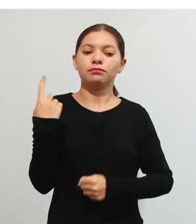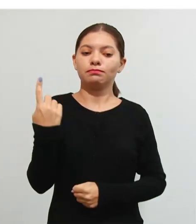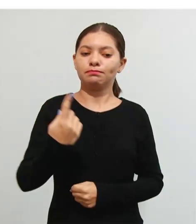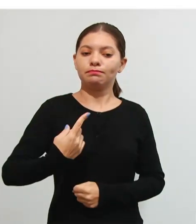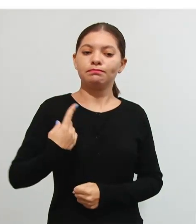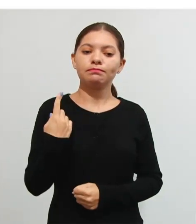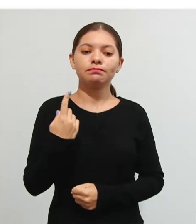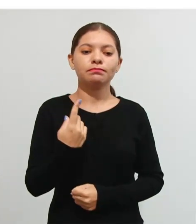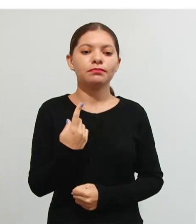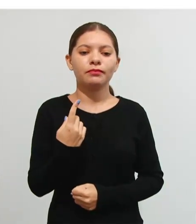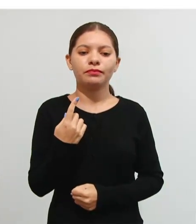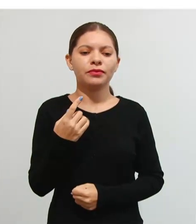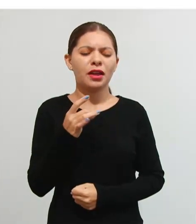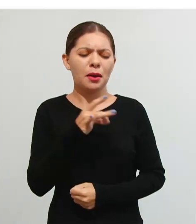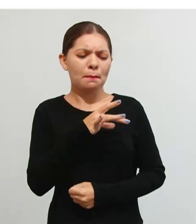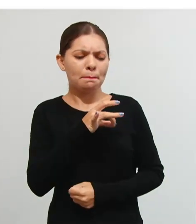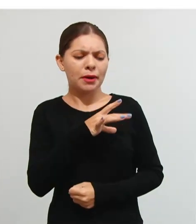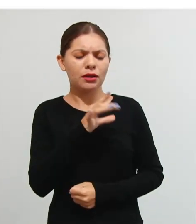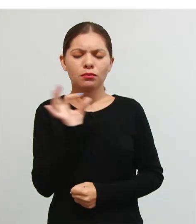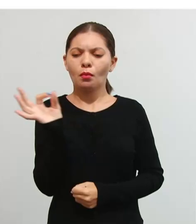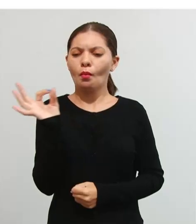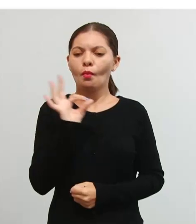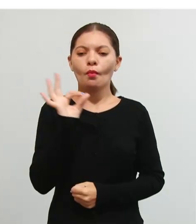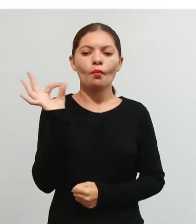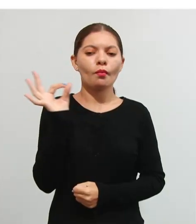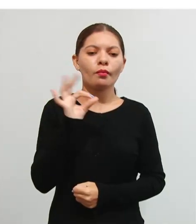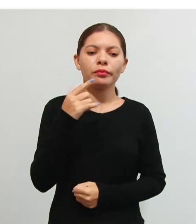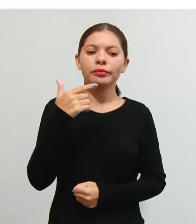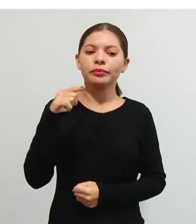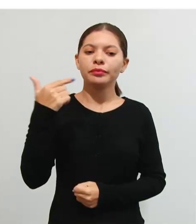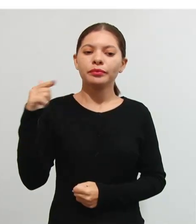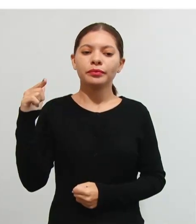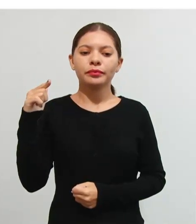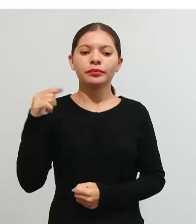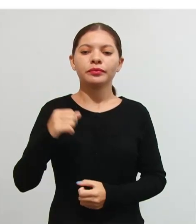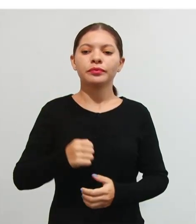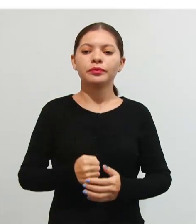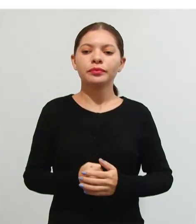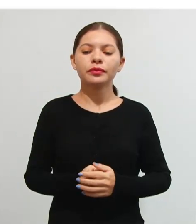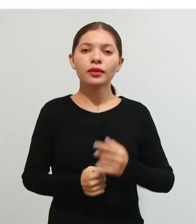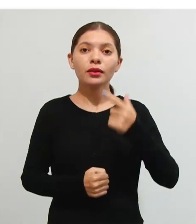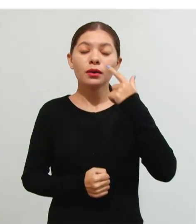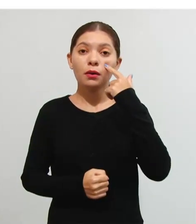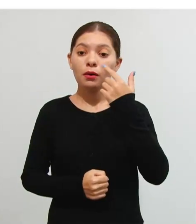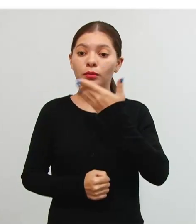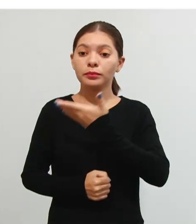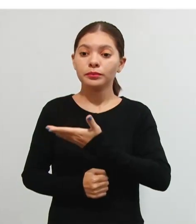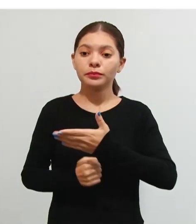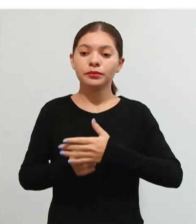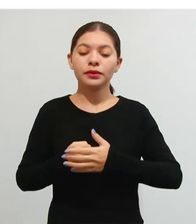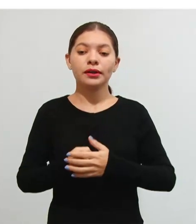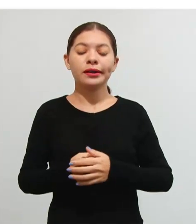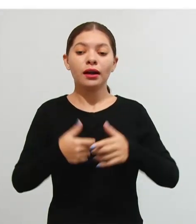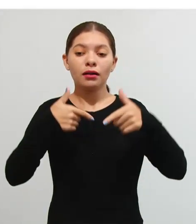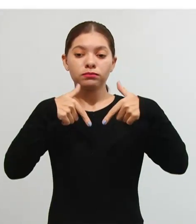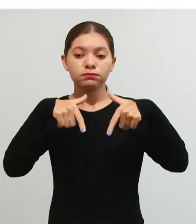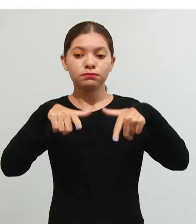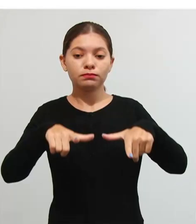de perigo, linguagem informal repetitiva. Isso aqui é interessante, que essa linguagem informal